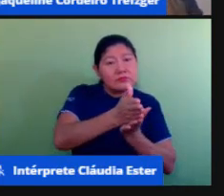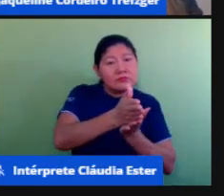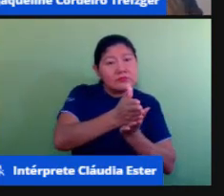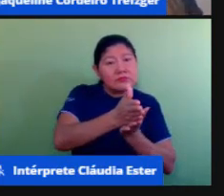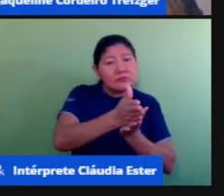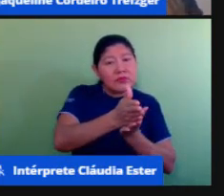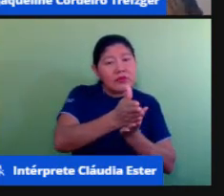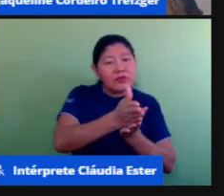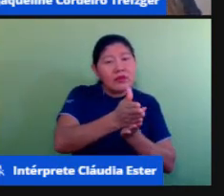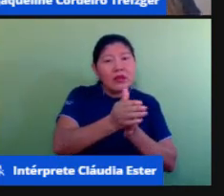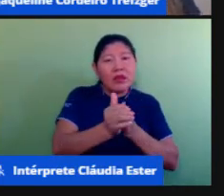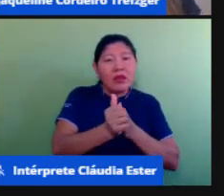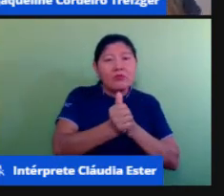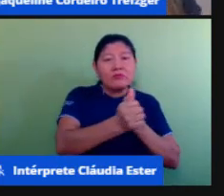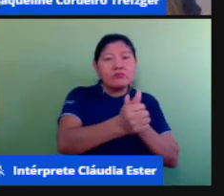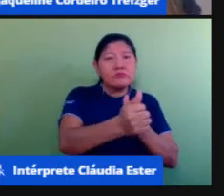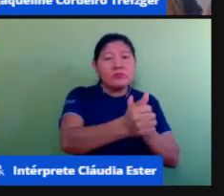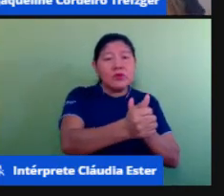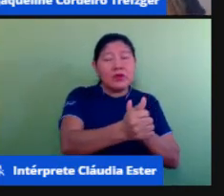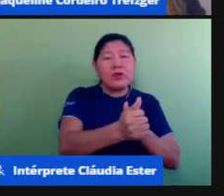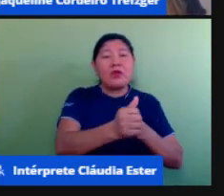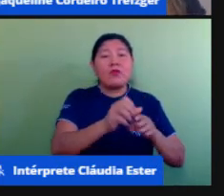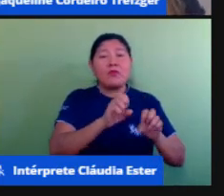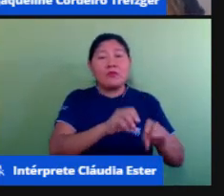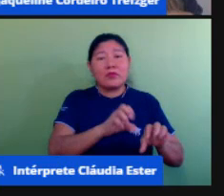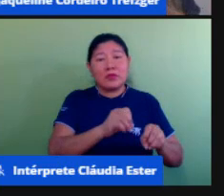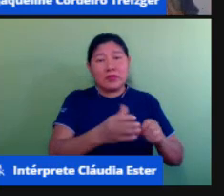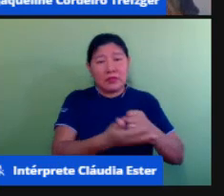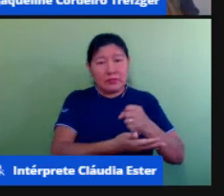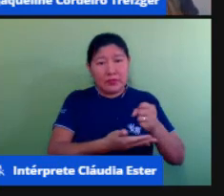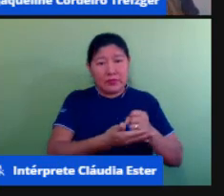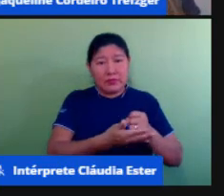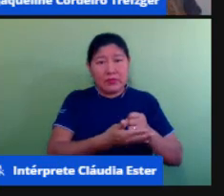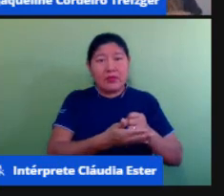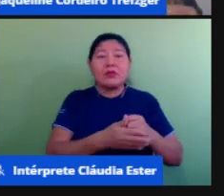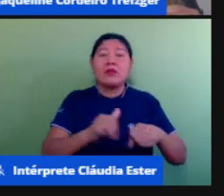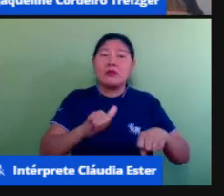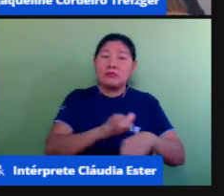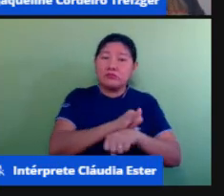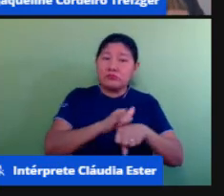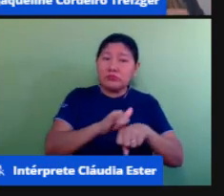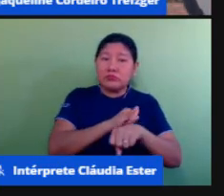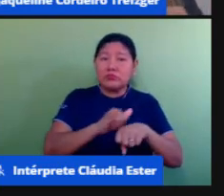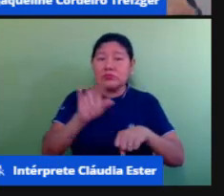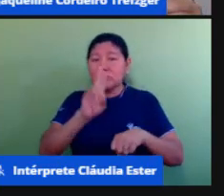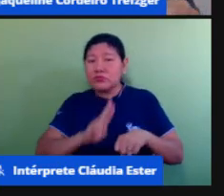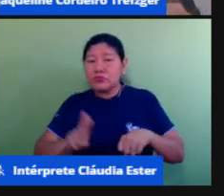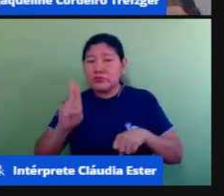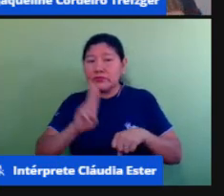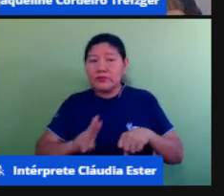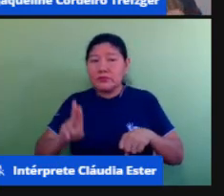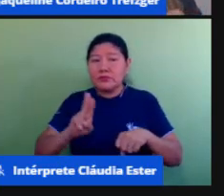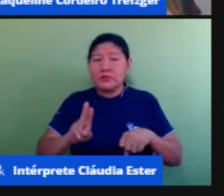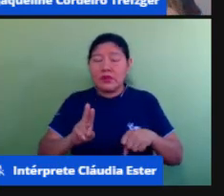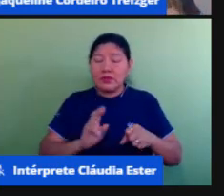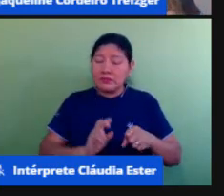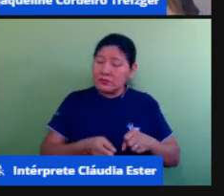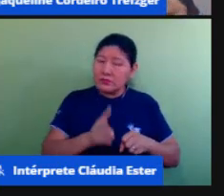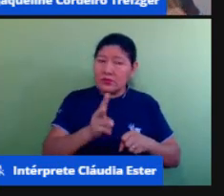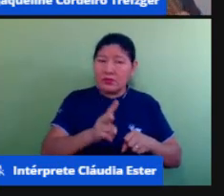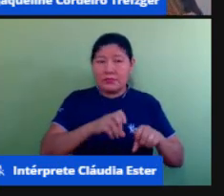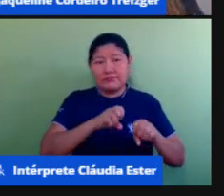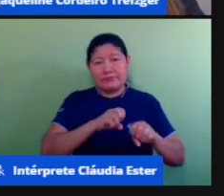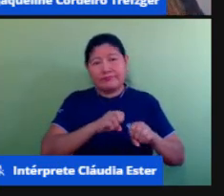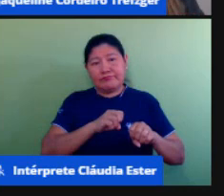esse direcionamento, né? Os instrumentos e técnicas de avaliação. Então, nesses instrumentos e técnicas de avaliação,